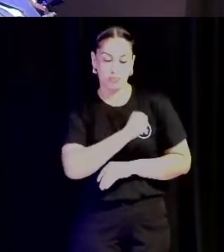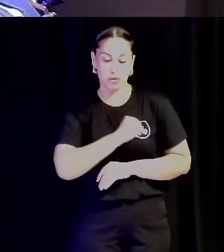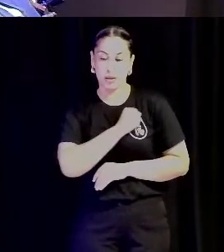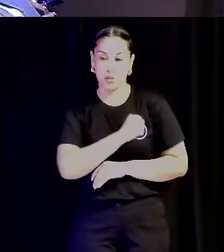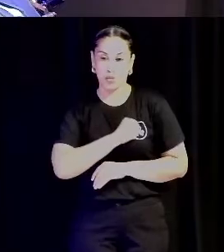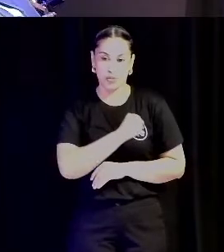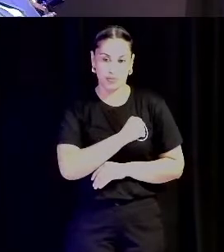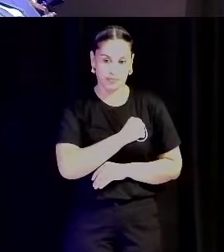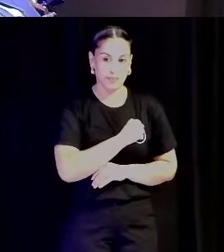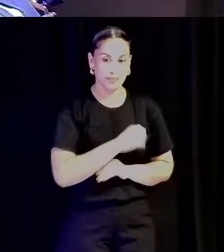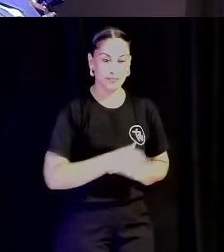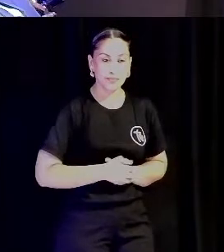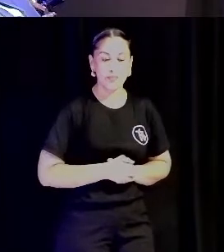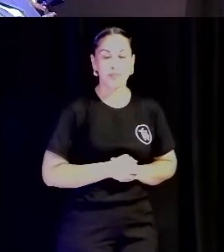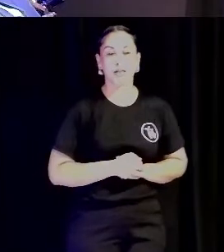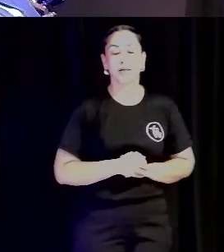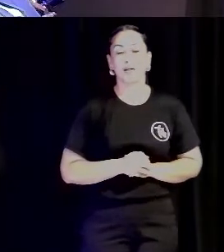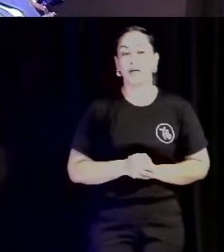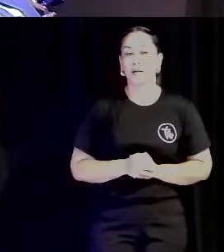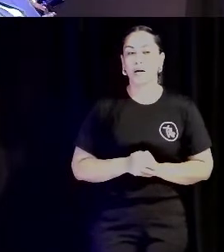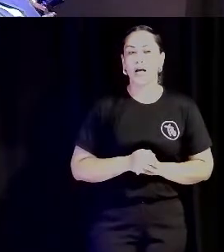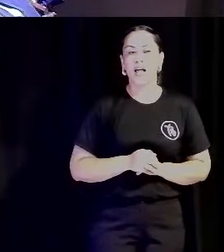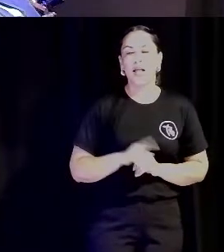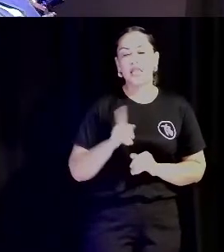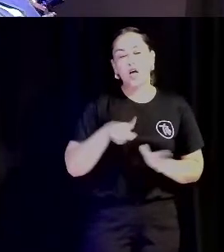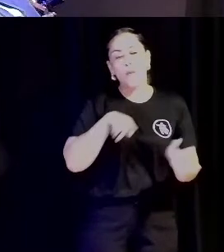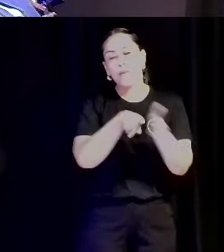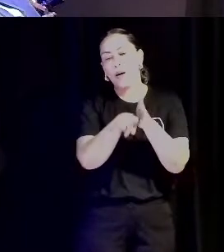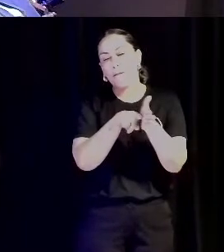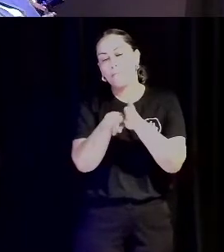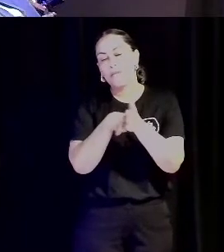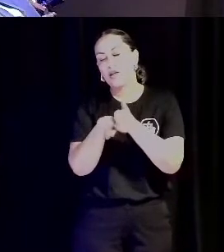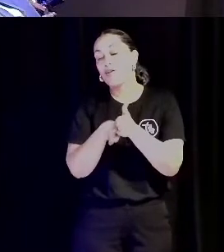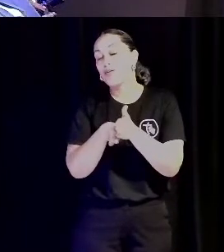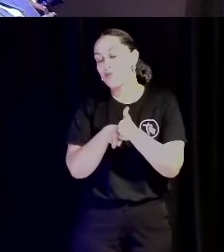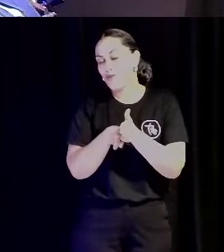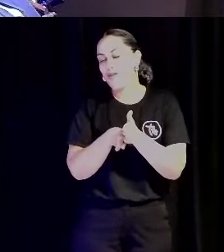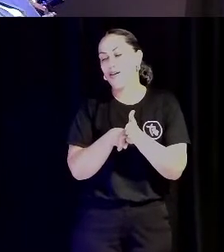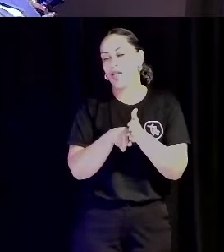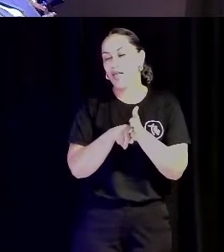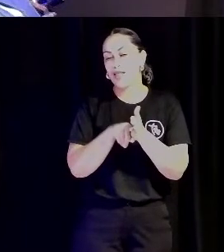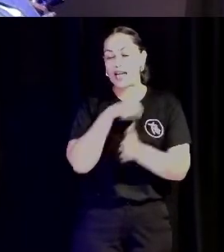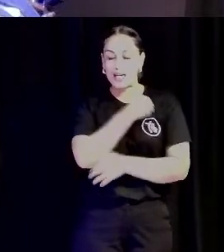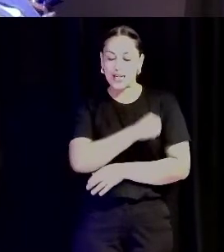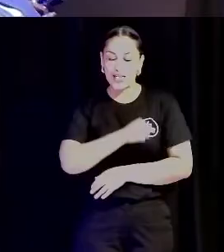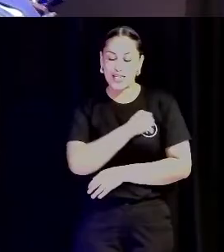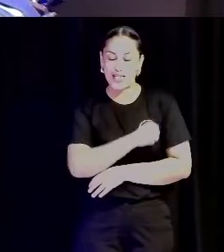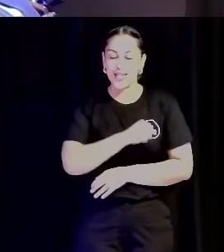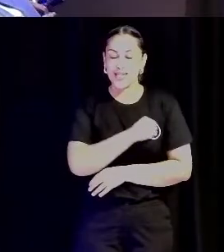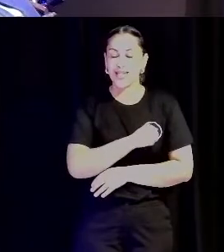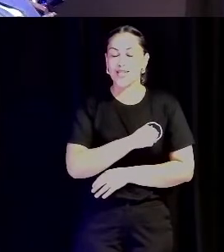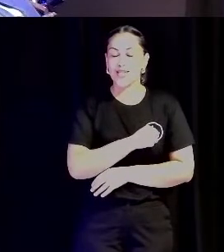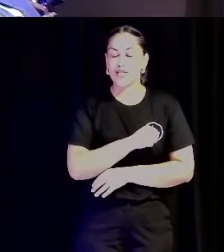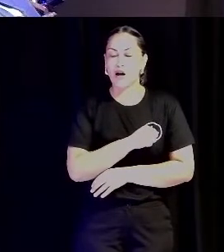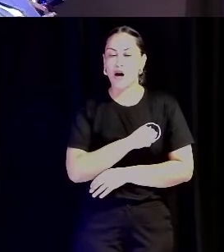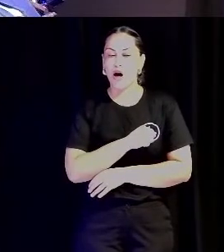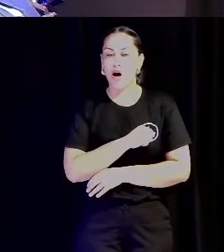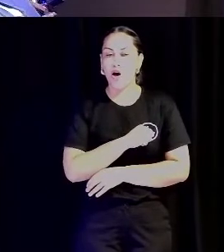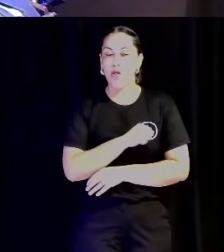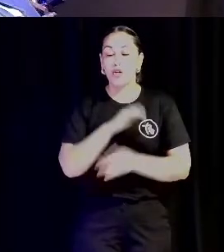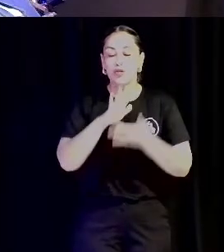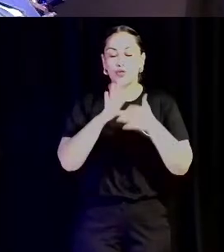este questionamento que ele ouviu no caminho de Damasco, pelo próprio Cristo, quando ele caiu por terra,